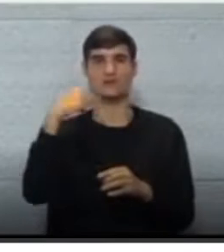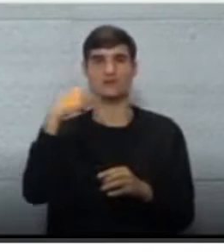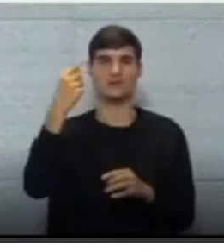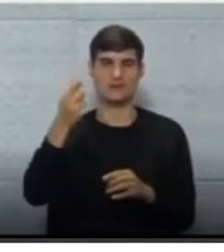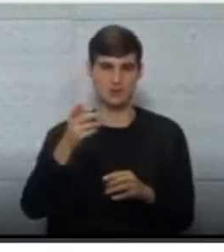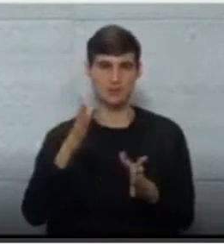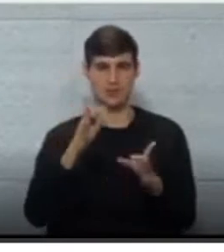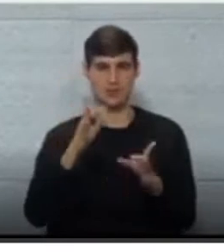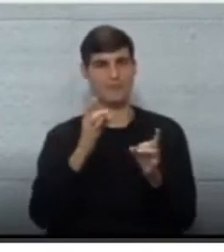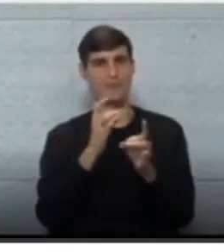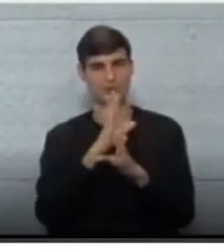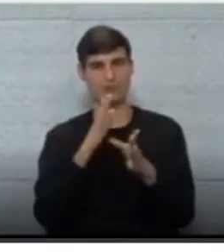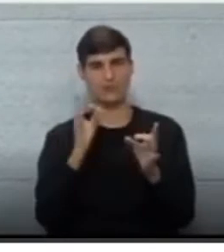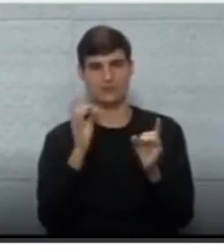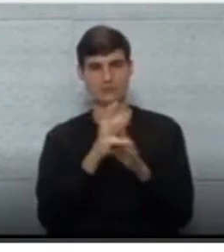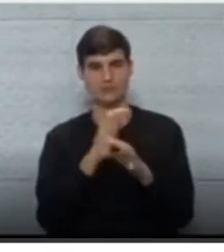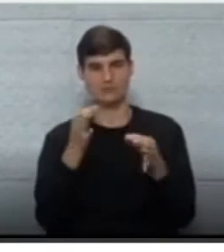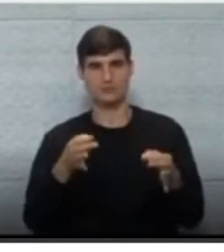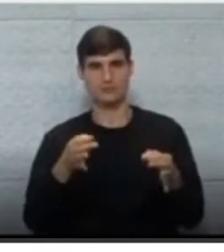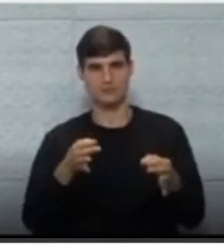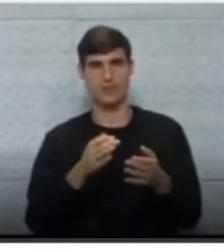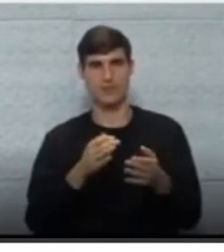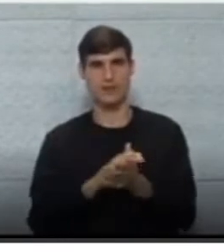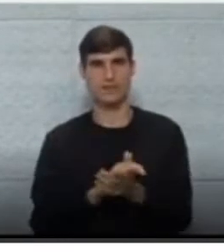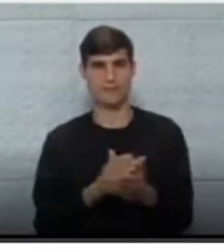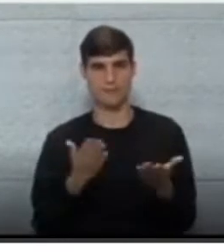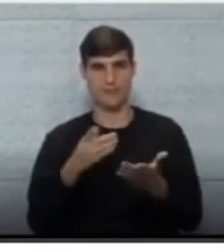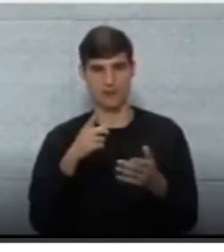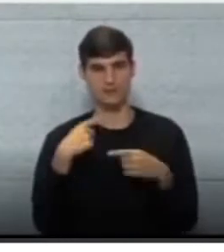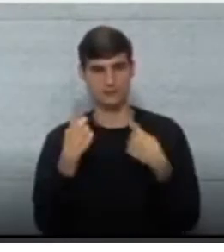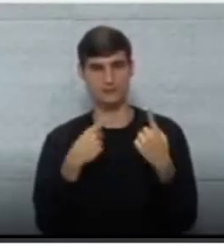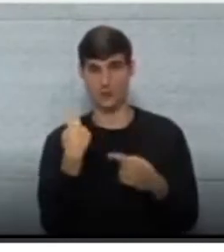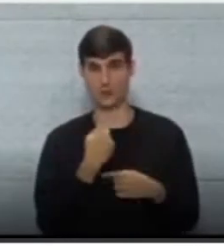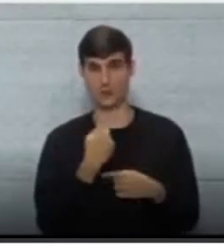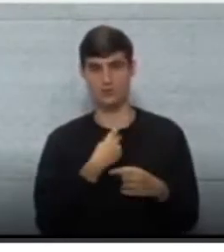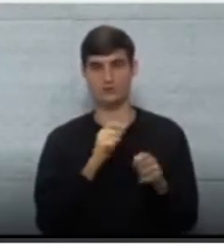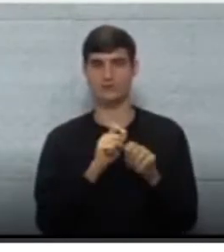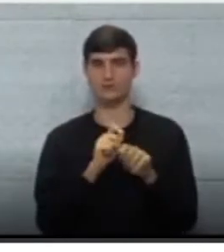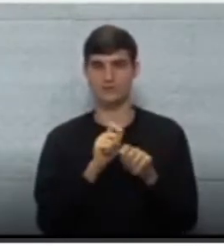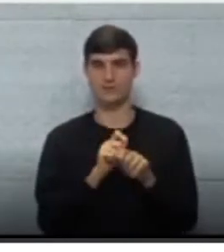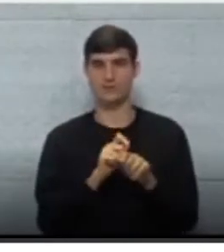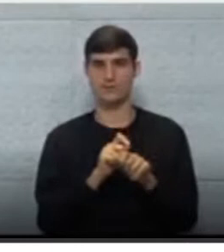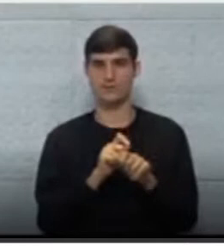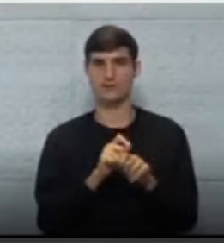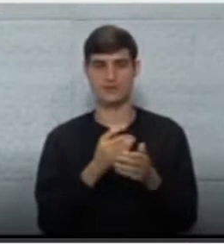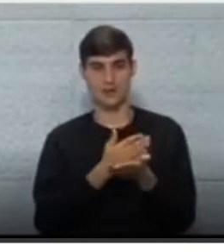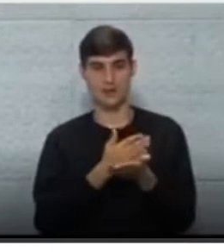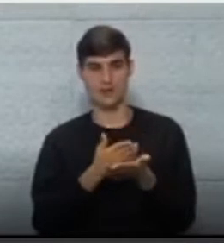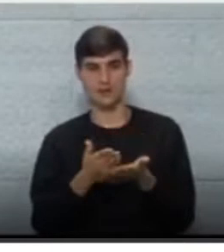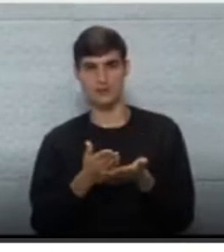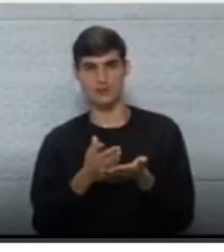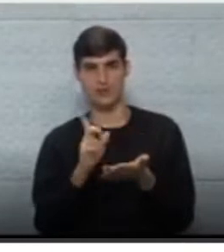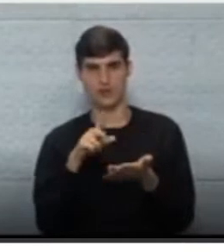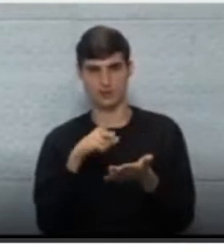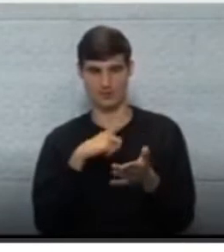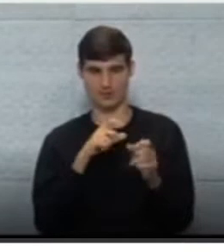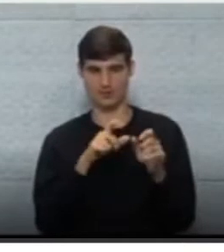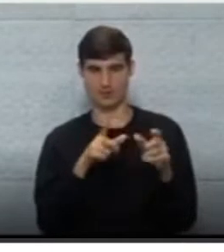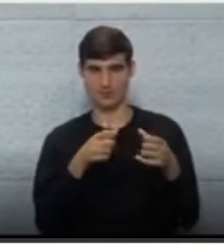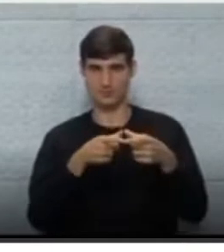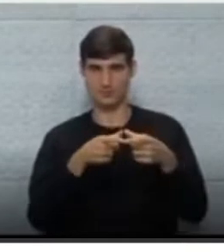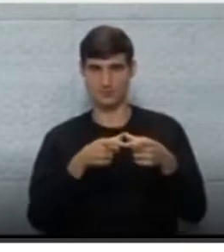que já está pronta com o Staphylococcus aureus e aí nós vamos fazer, a partir dessa